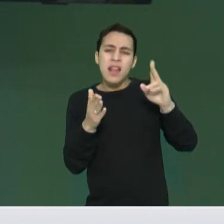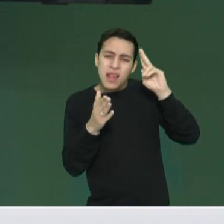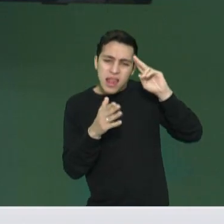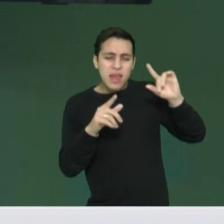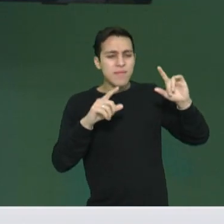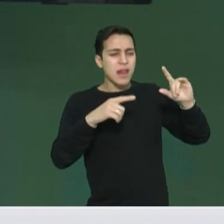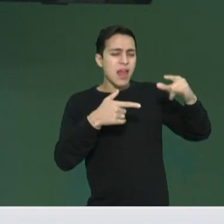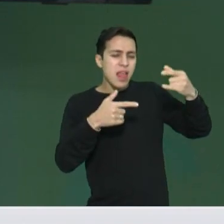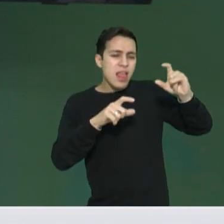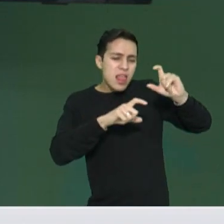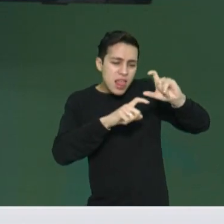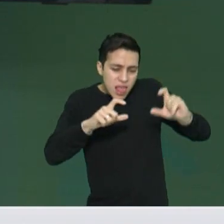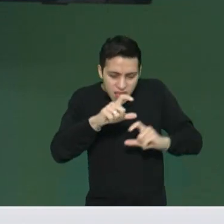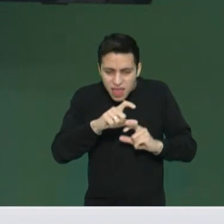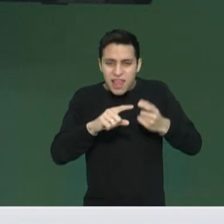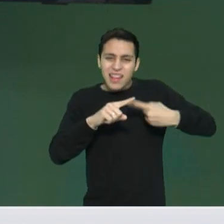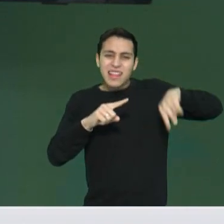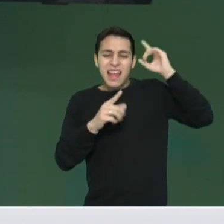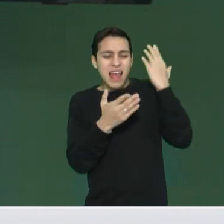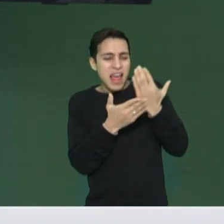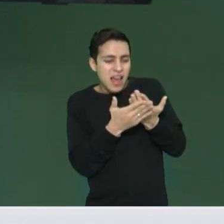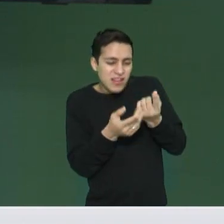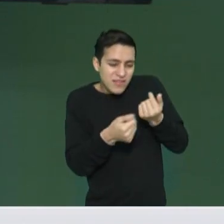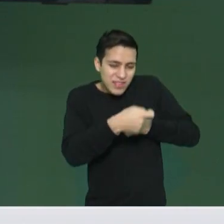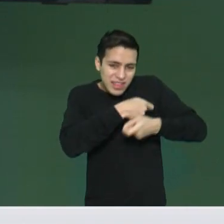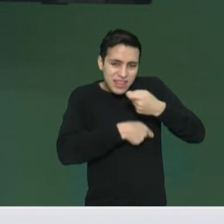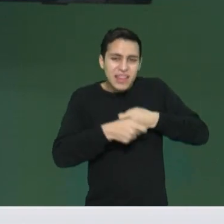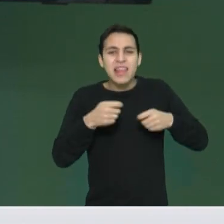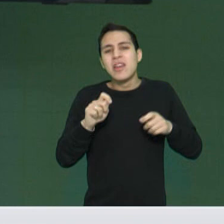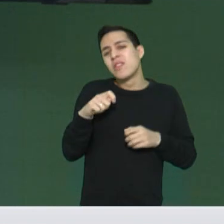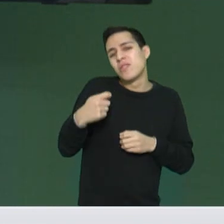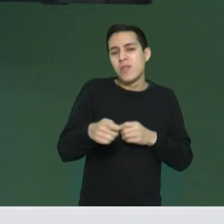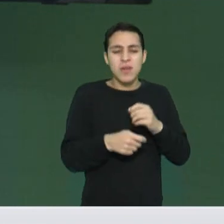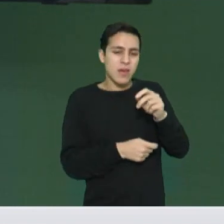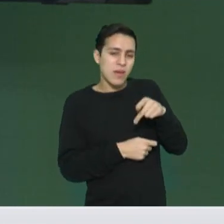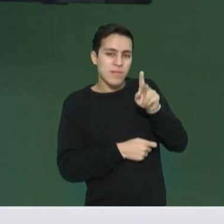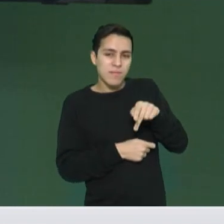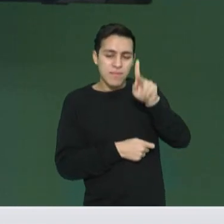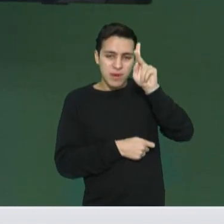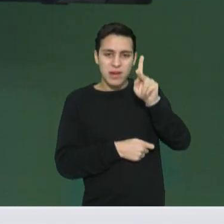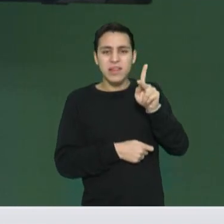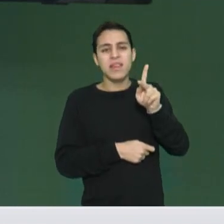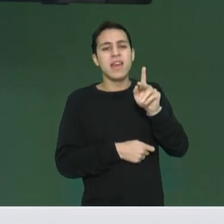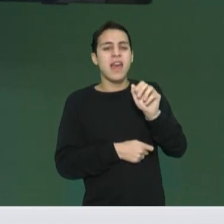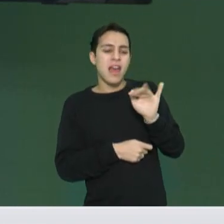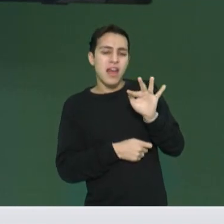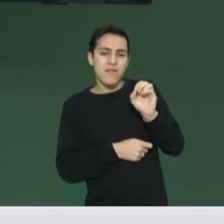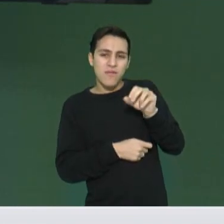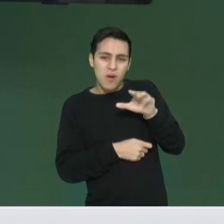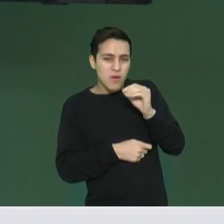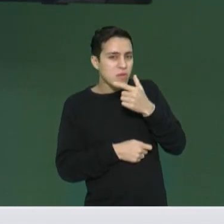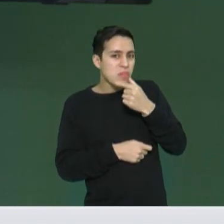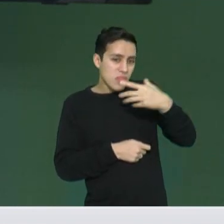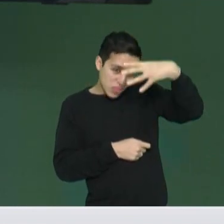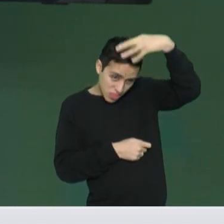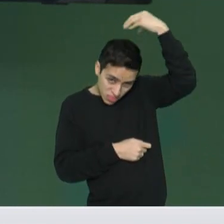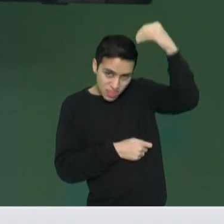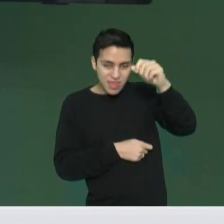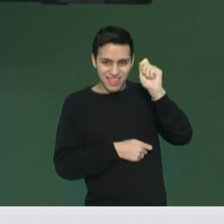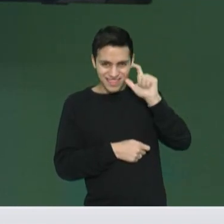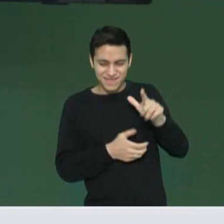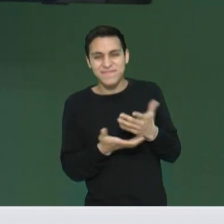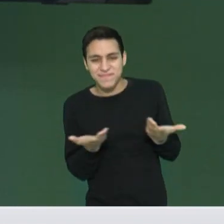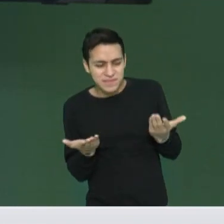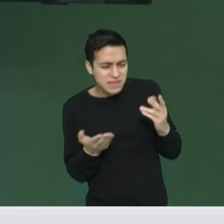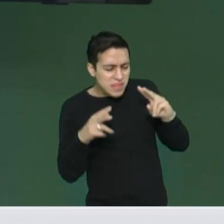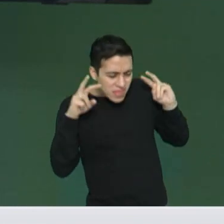tão legal que a gente viu na aula de educação financeira passada, do Punk Afonso. Explorar um pouquinho dela a mais e uma